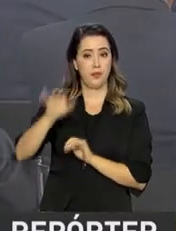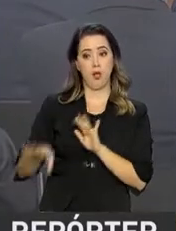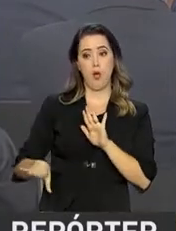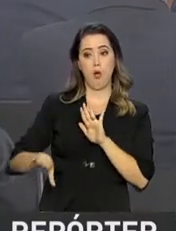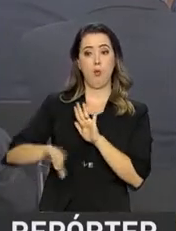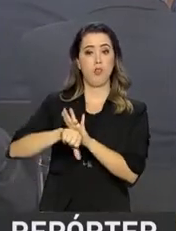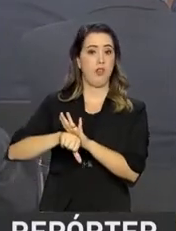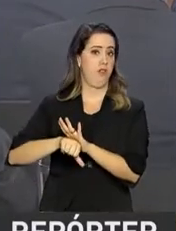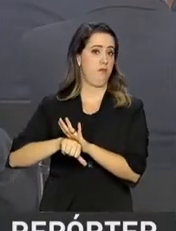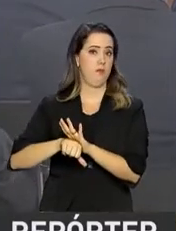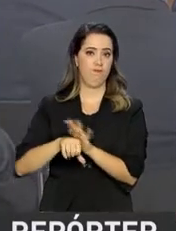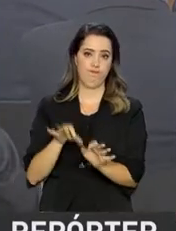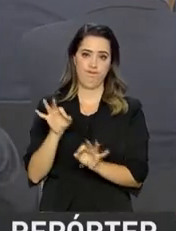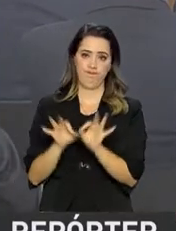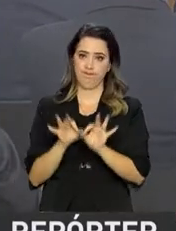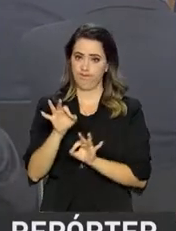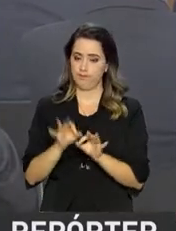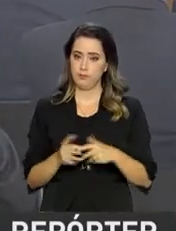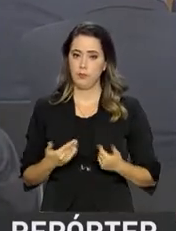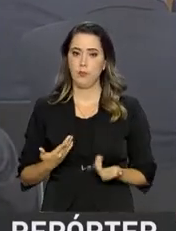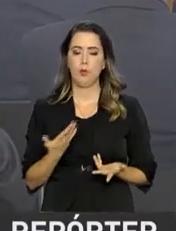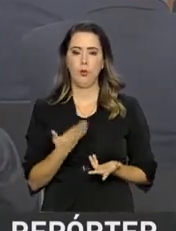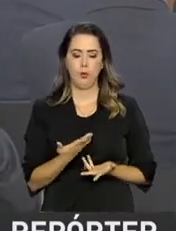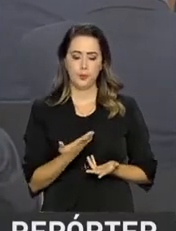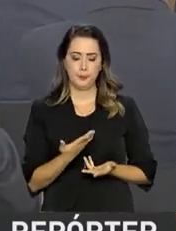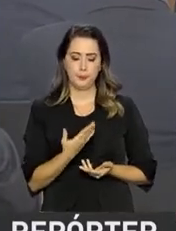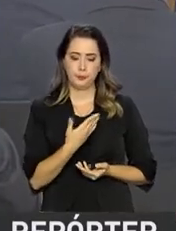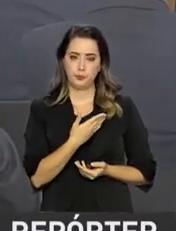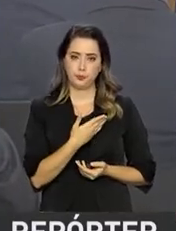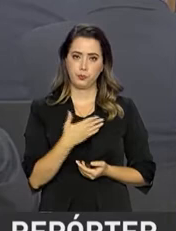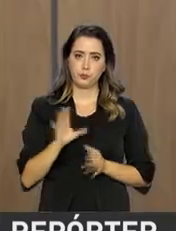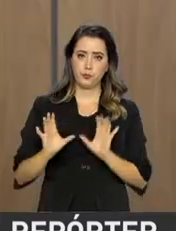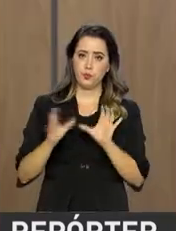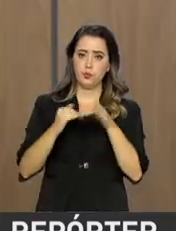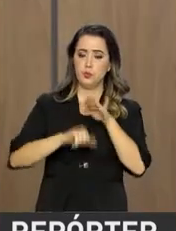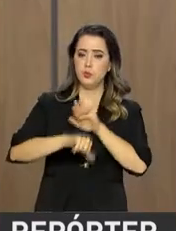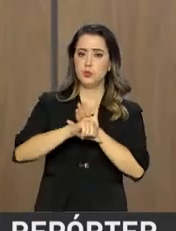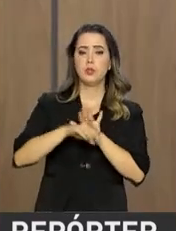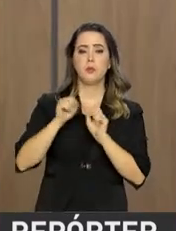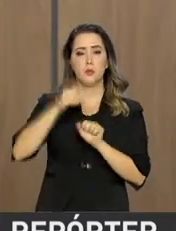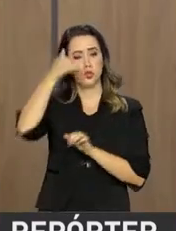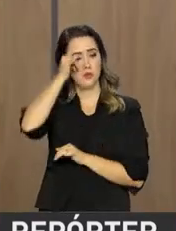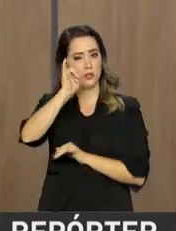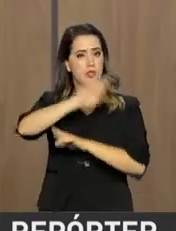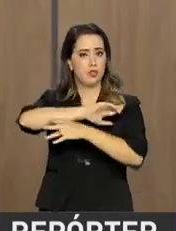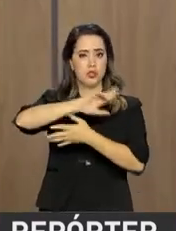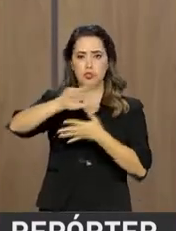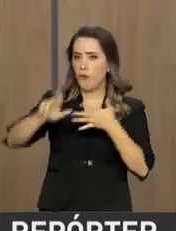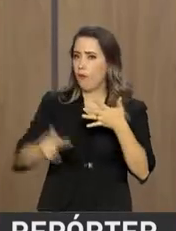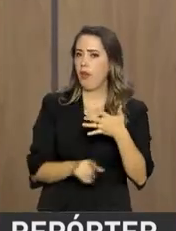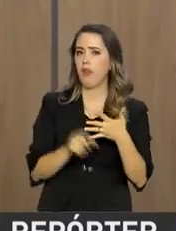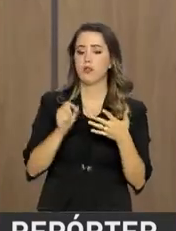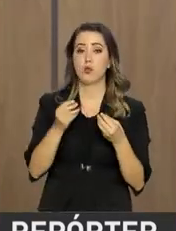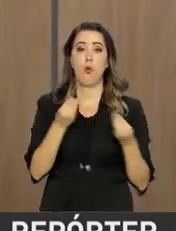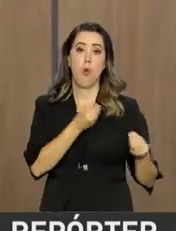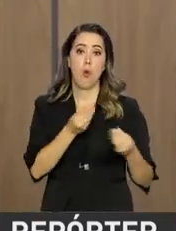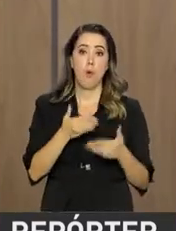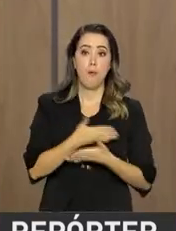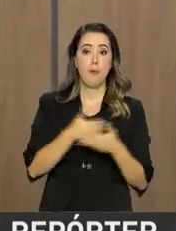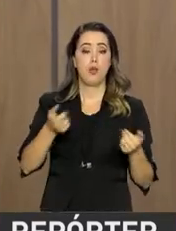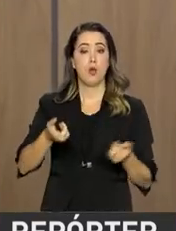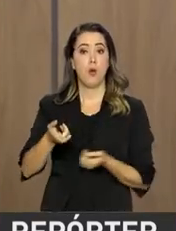se combater de muitas maneiras pela mais repetiu a inteligência seguir combatendo o